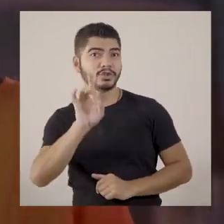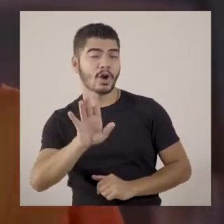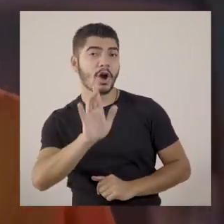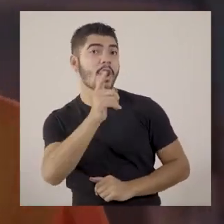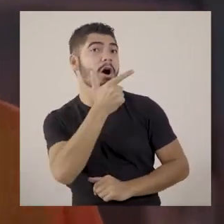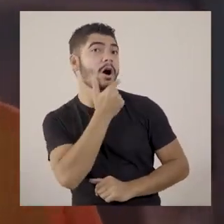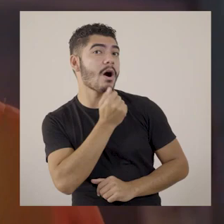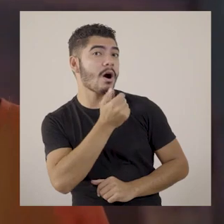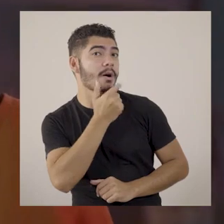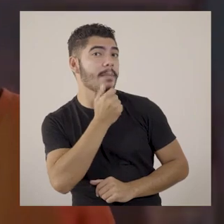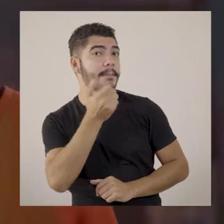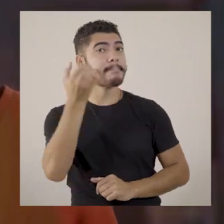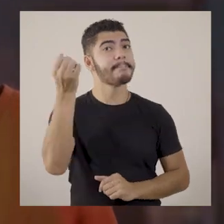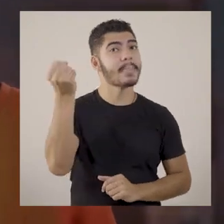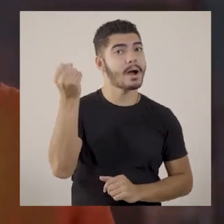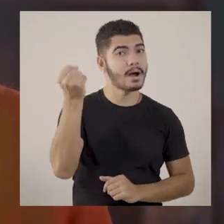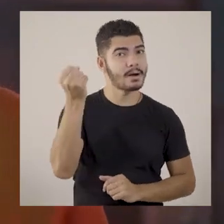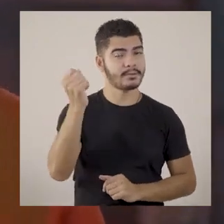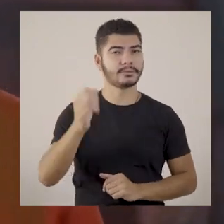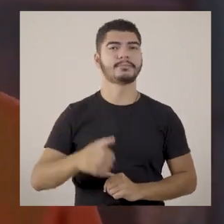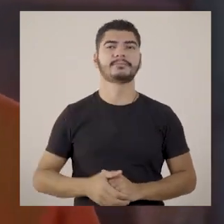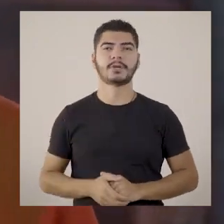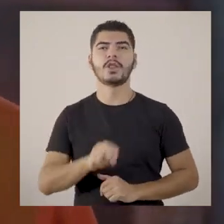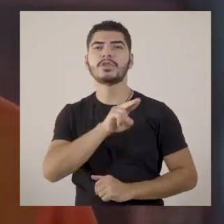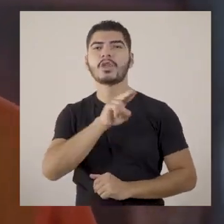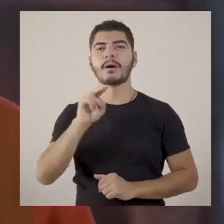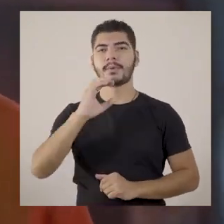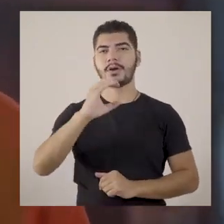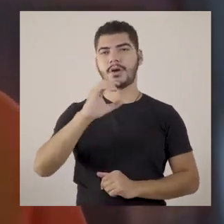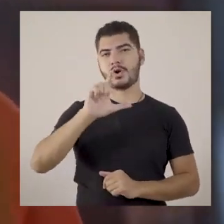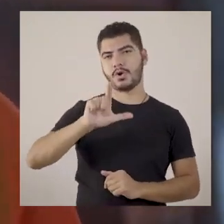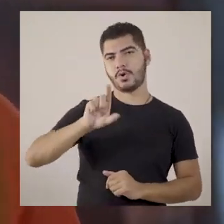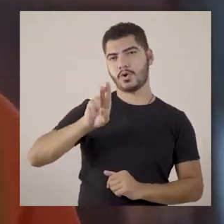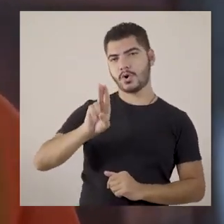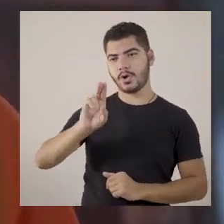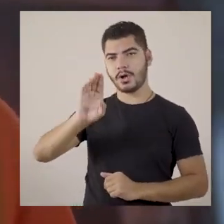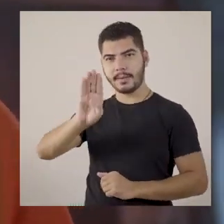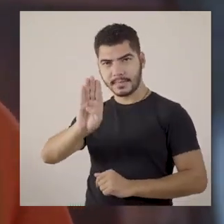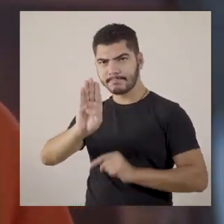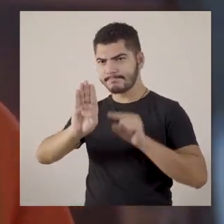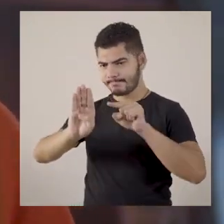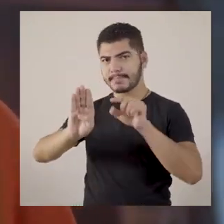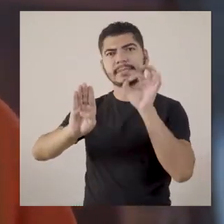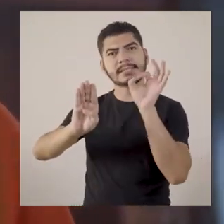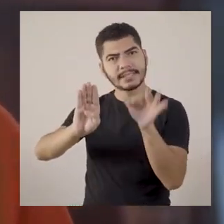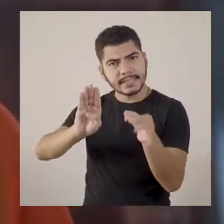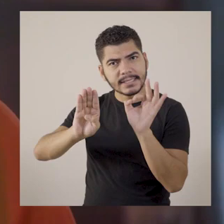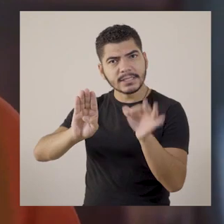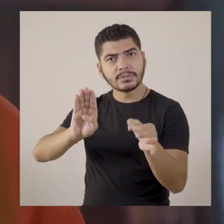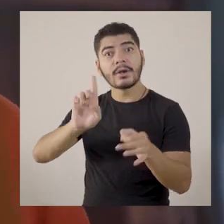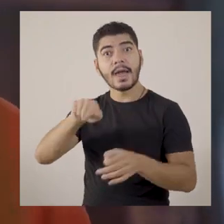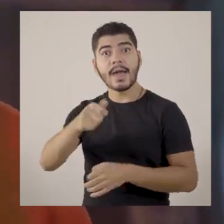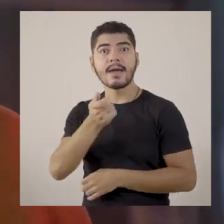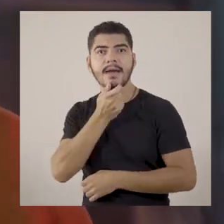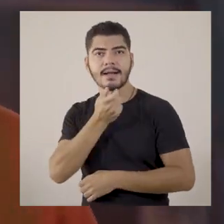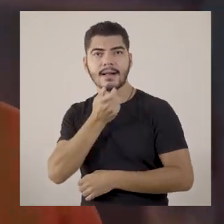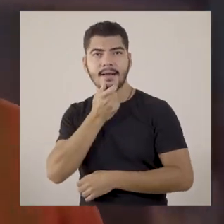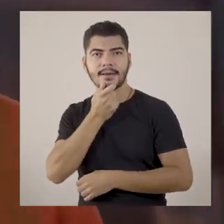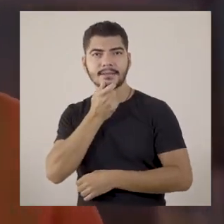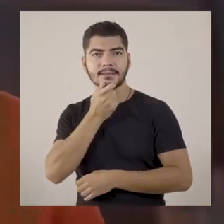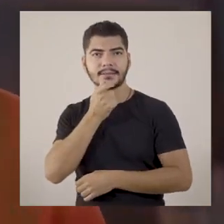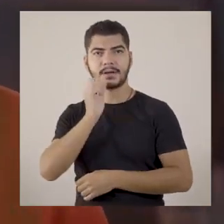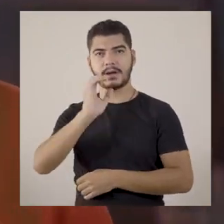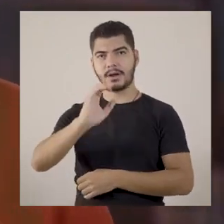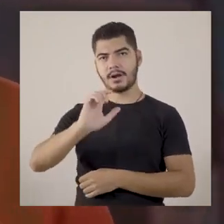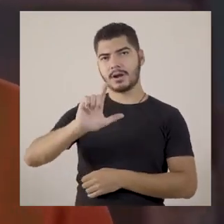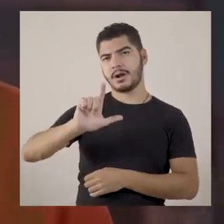Só para moços brancos. Chamava Club. Isso mesmo. Em